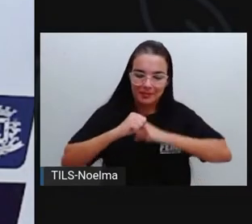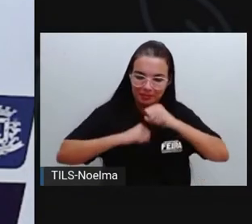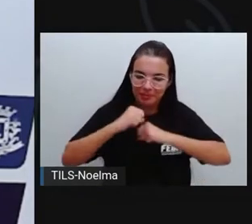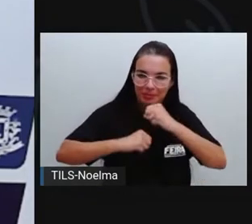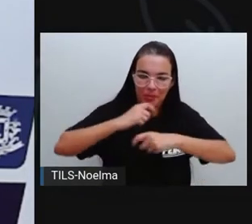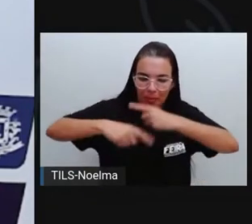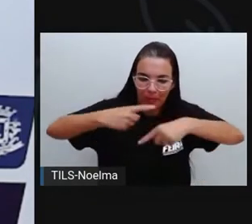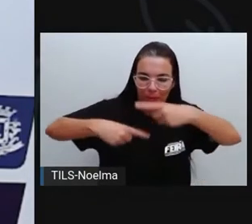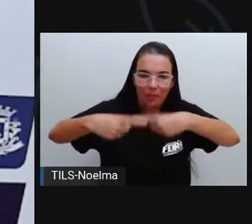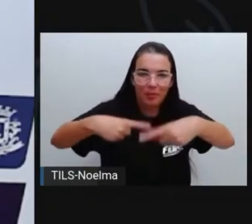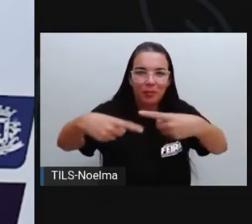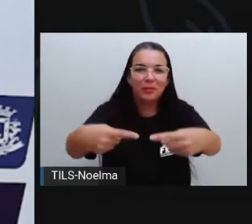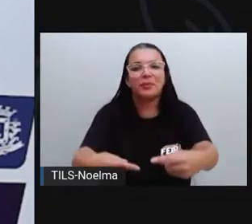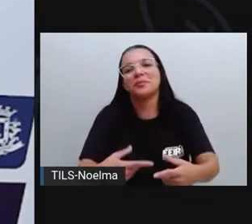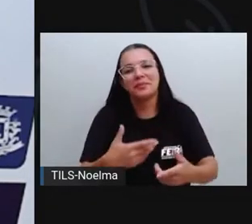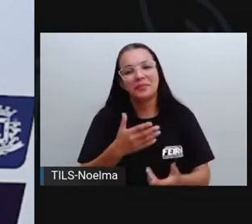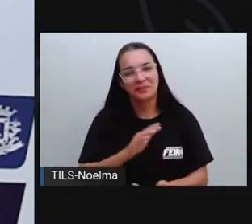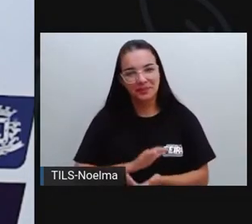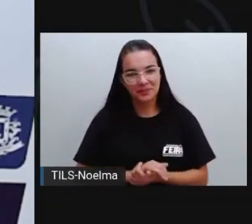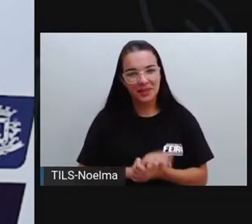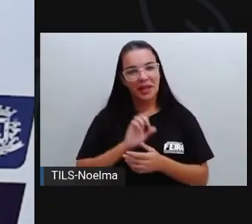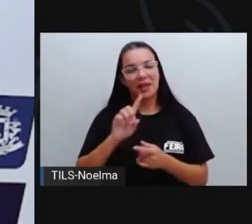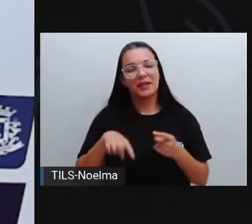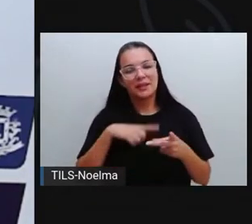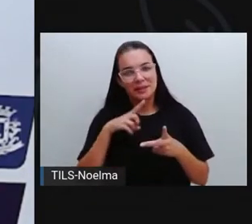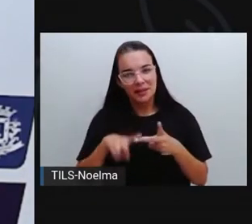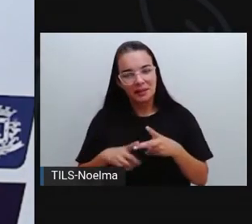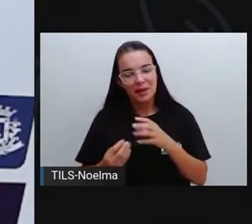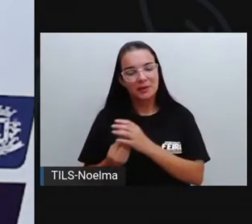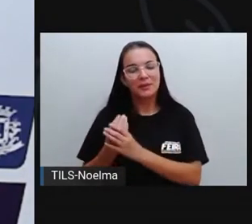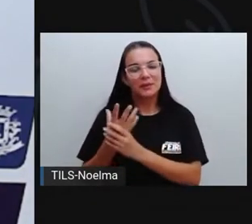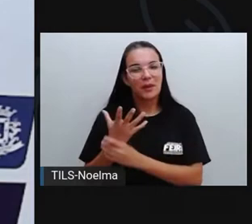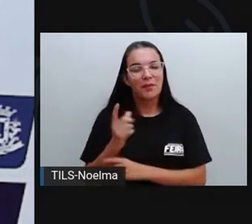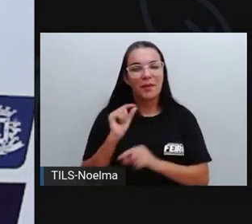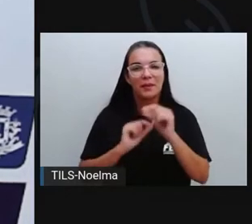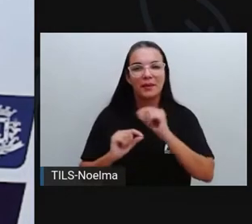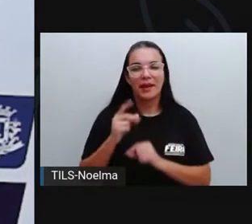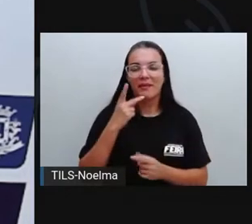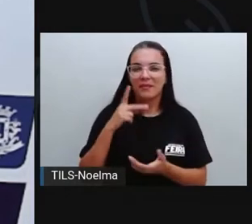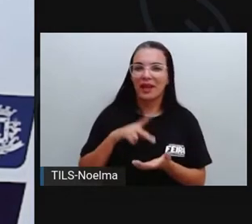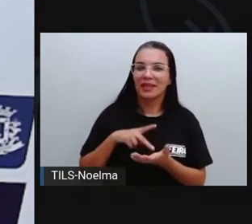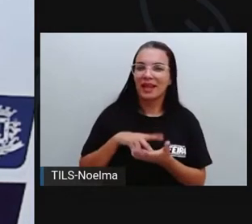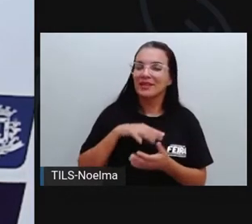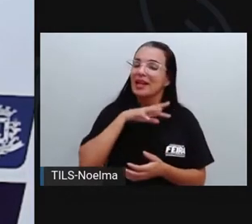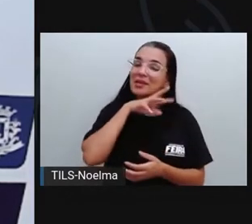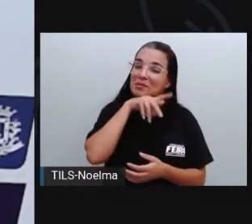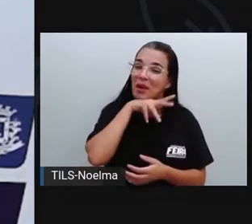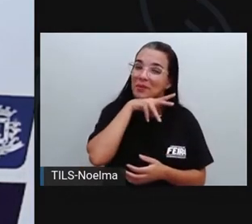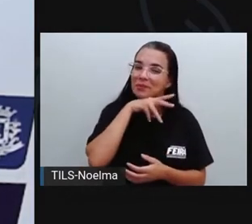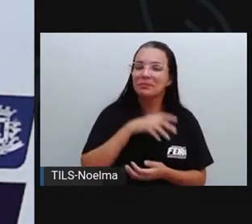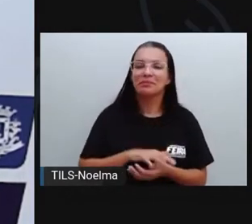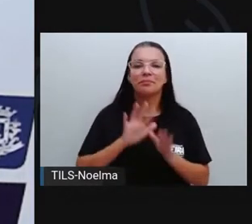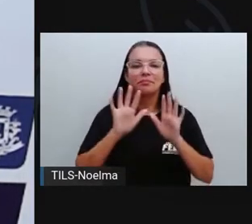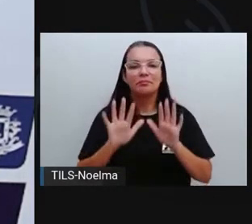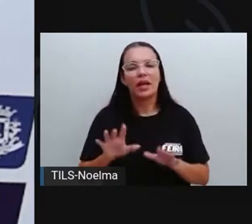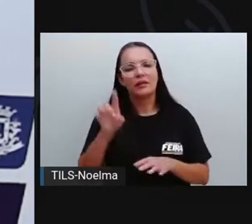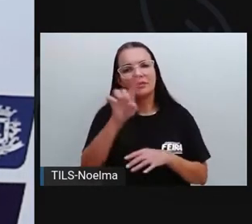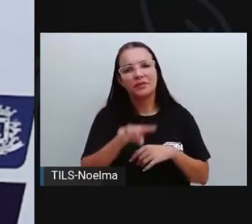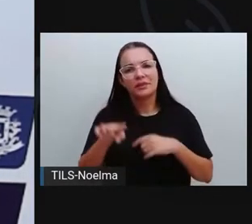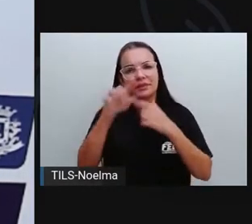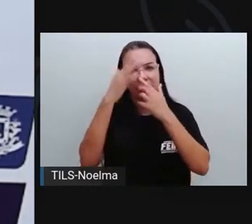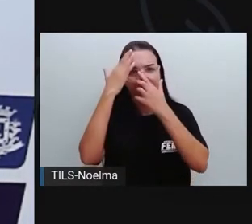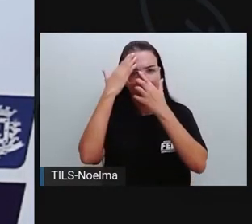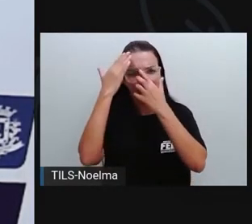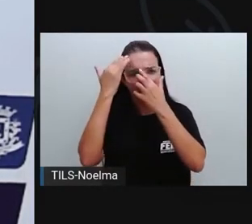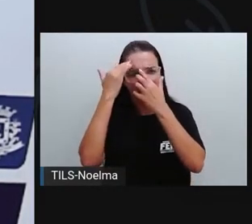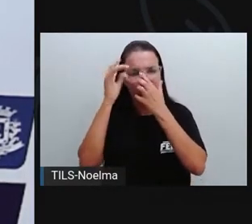correndo, rolando ali. E depois eles descobriram que, na verdade, era um animalzinho. Mas vocês sabiam que não